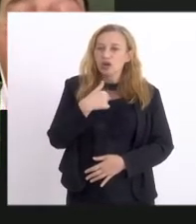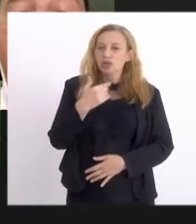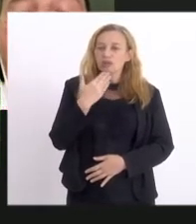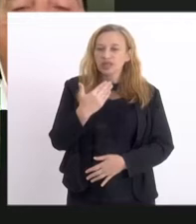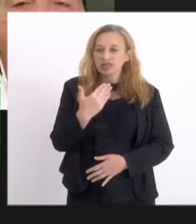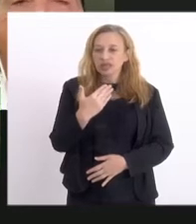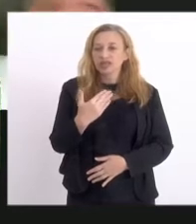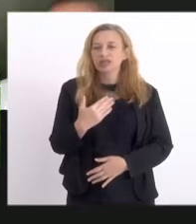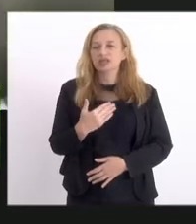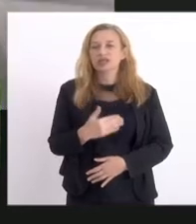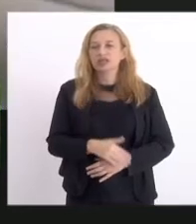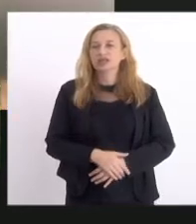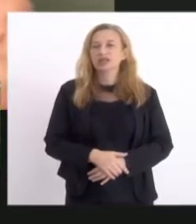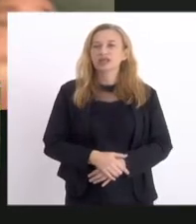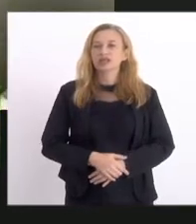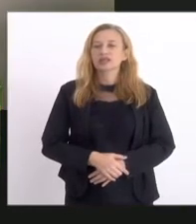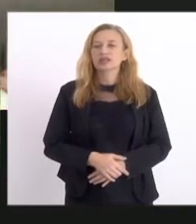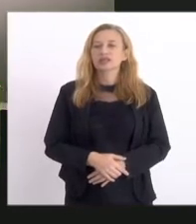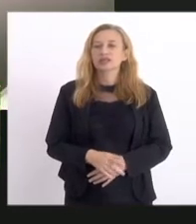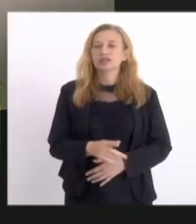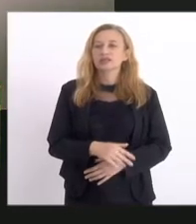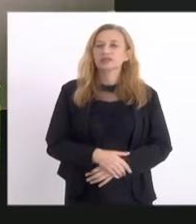pedido de vista foi pela presidência.